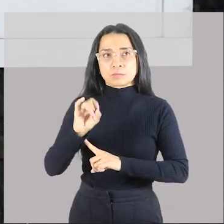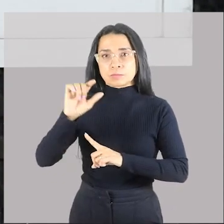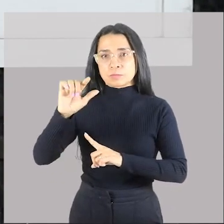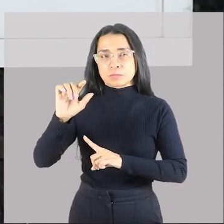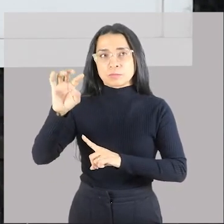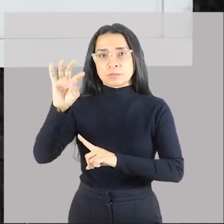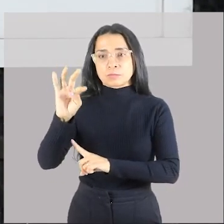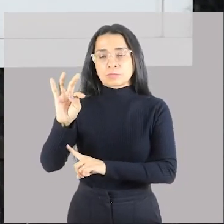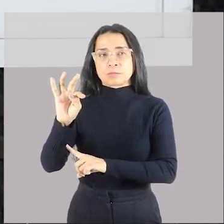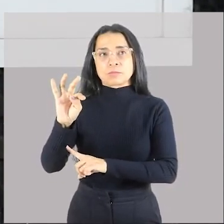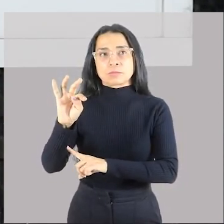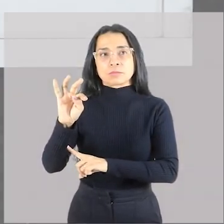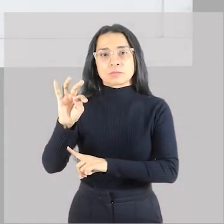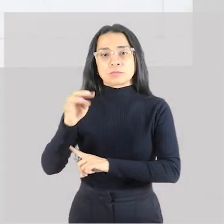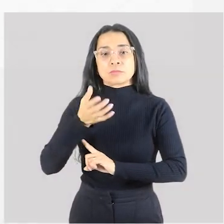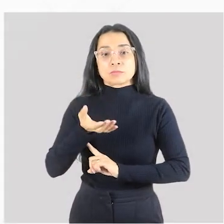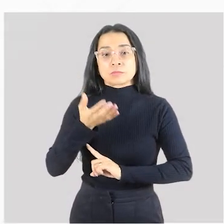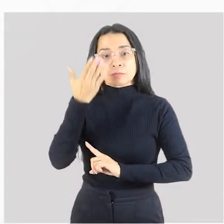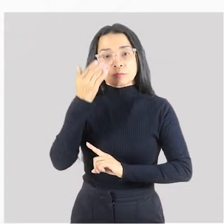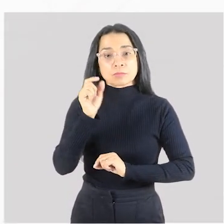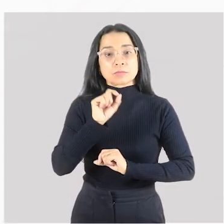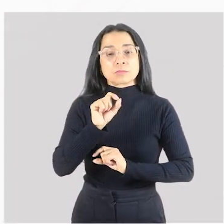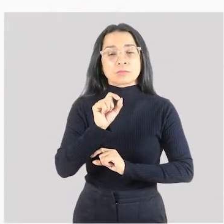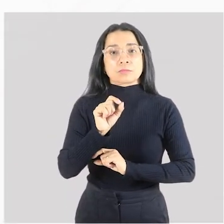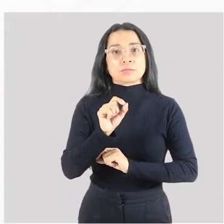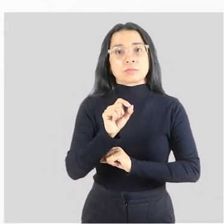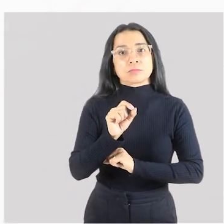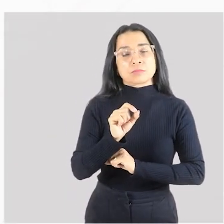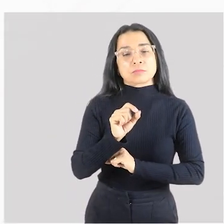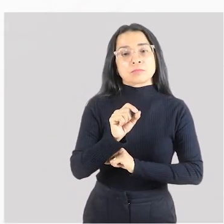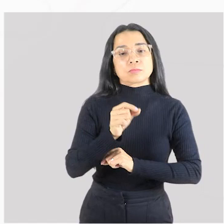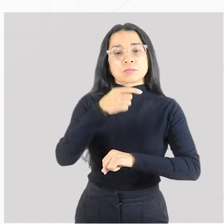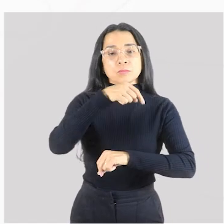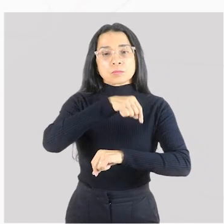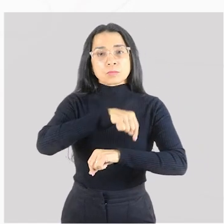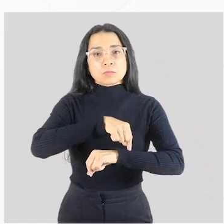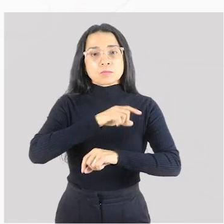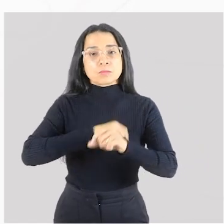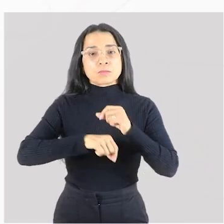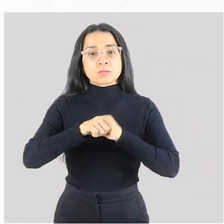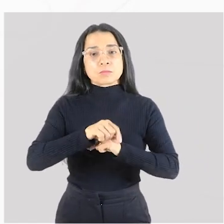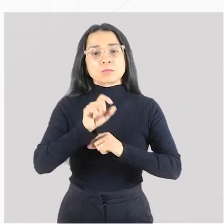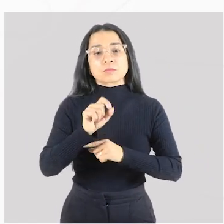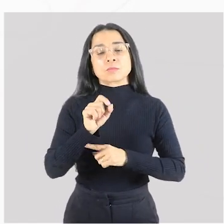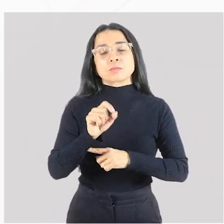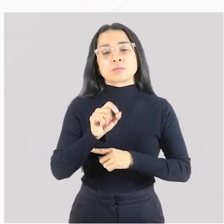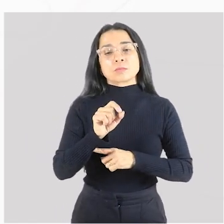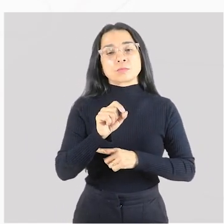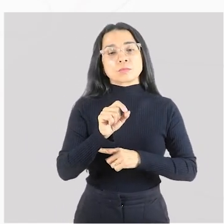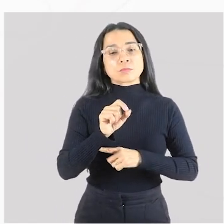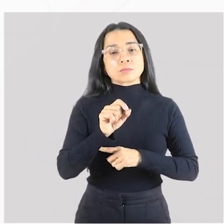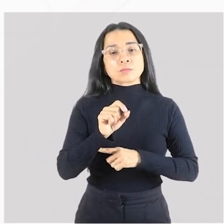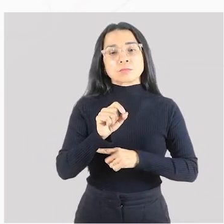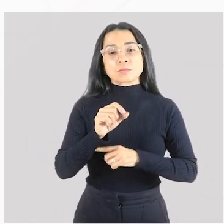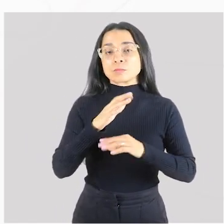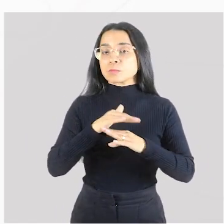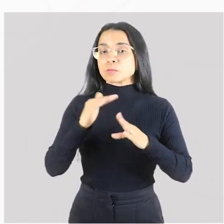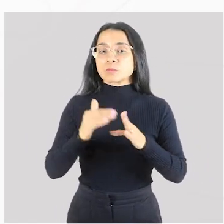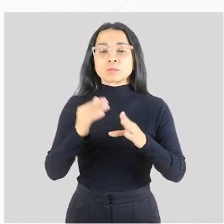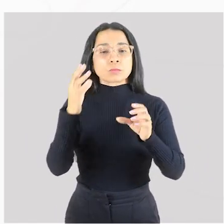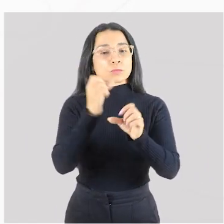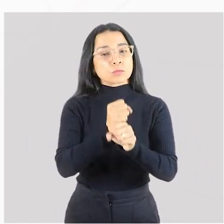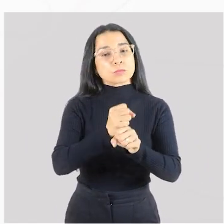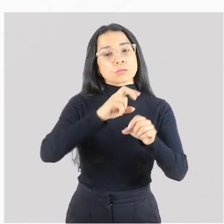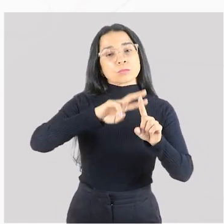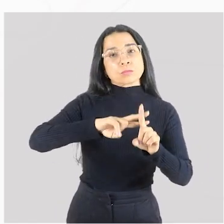T. Ele quer saber o tempo para que o montante vire o dobro